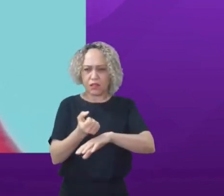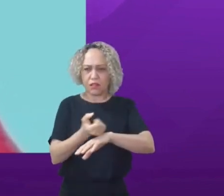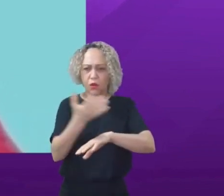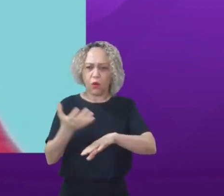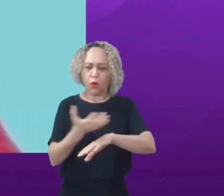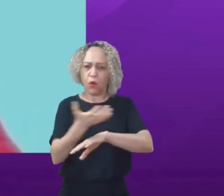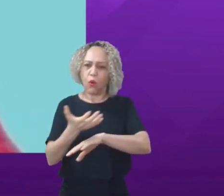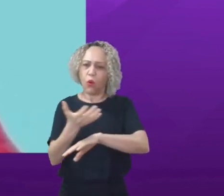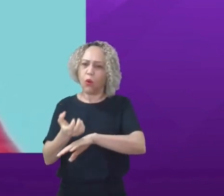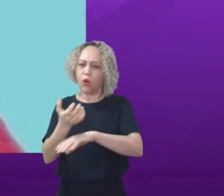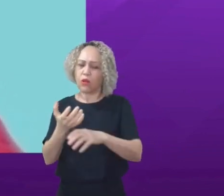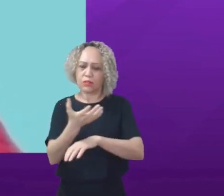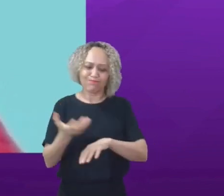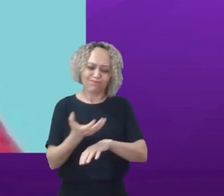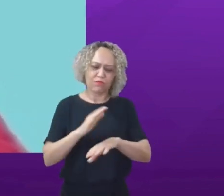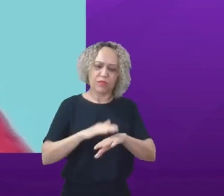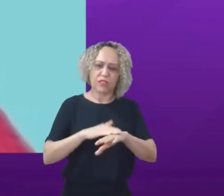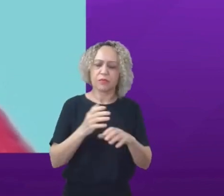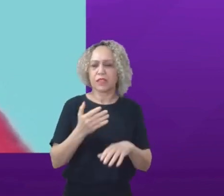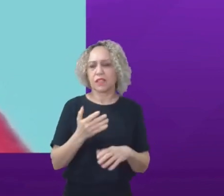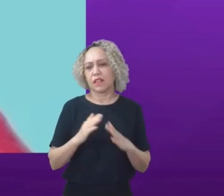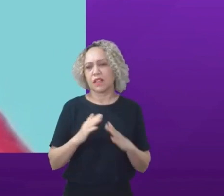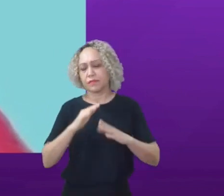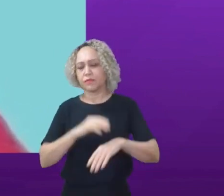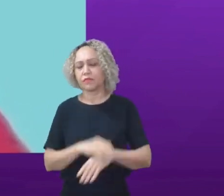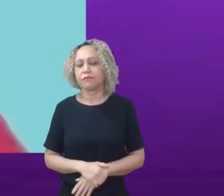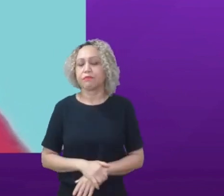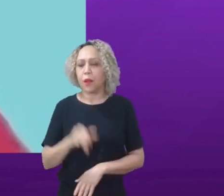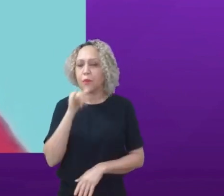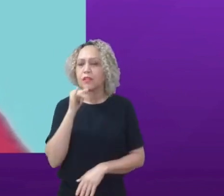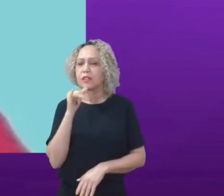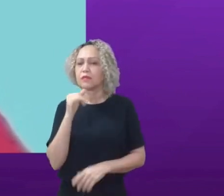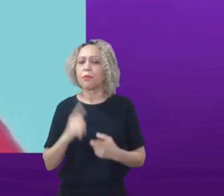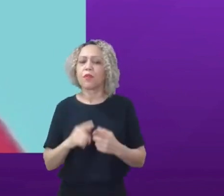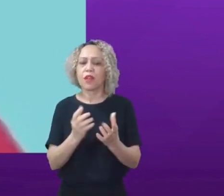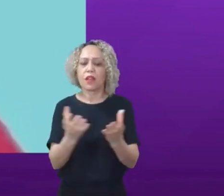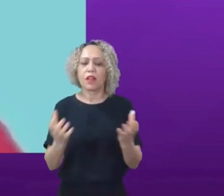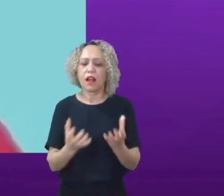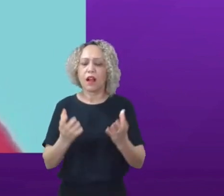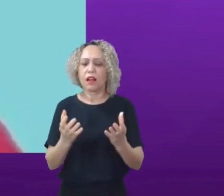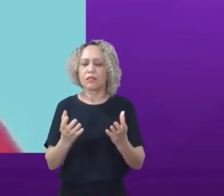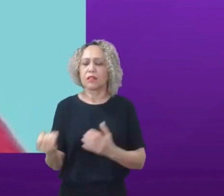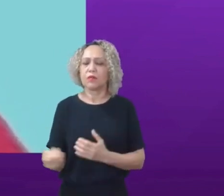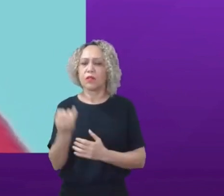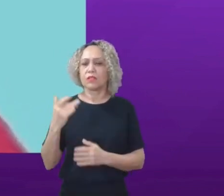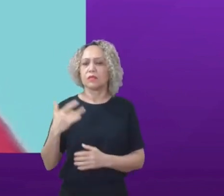as famílias que têm interesse nessas hortas. Por exemplo, por que a horta urbana é importante para a